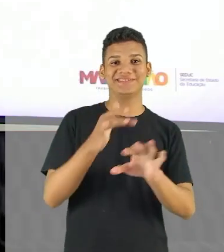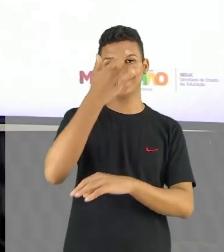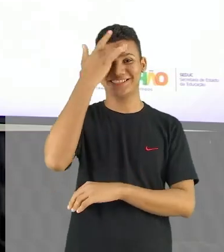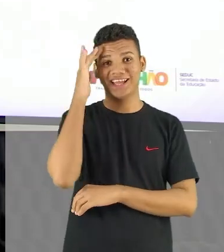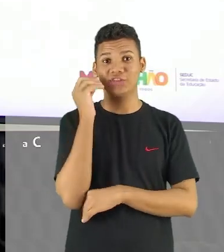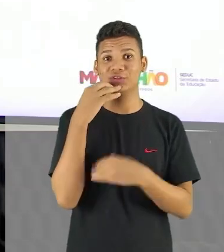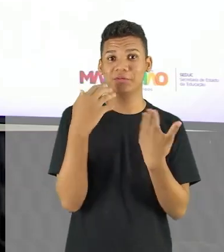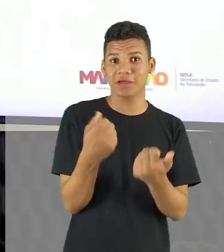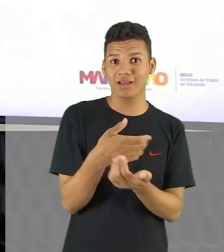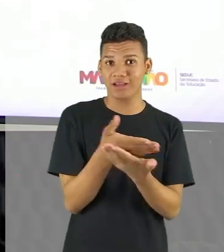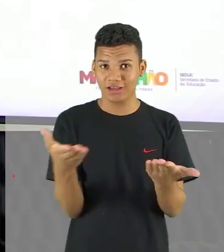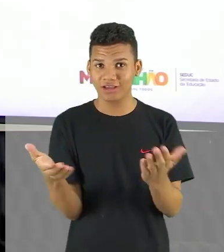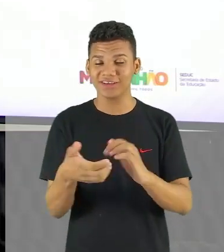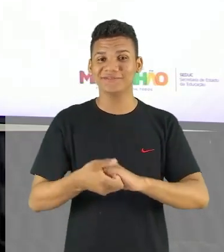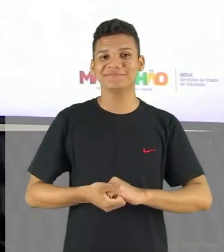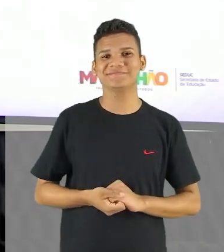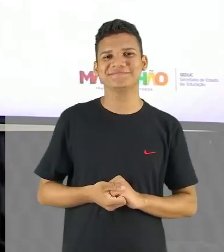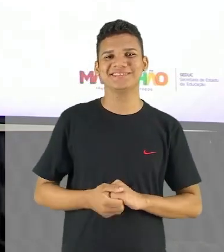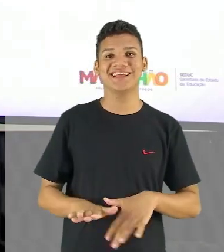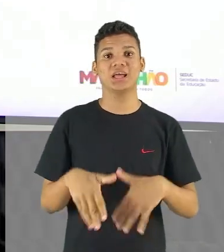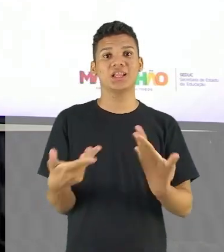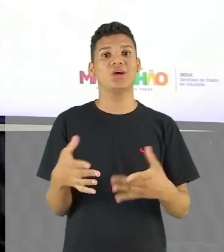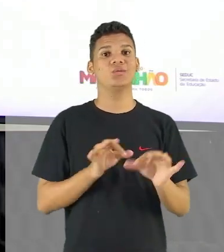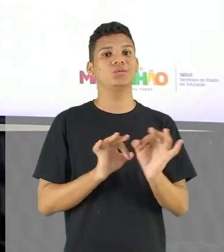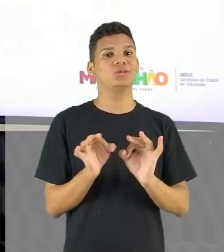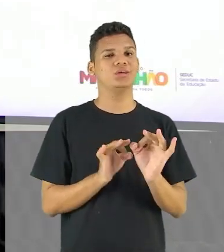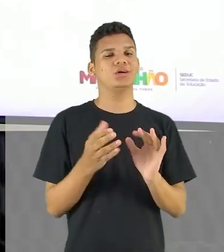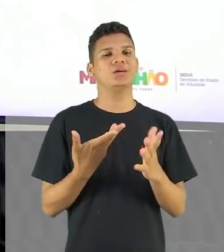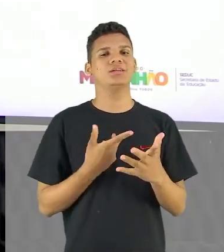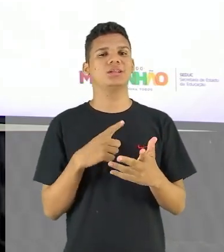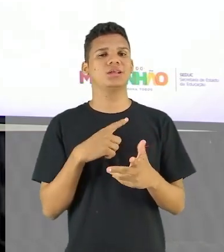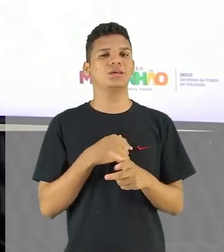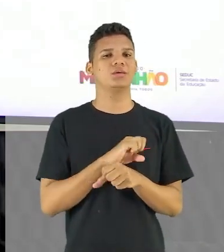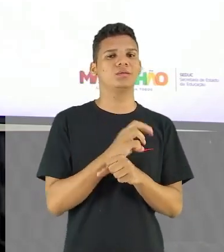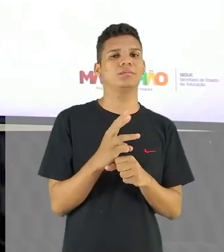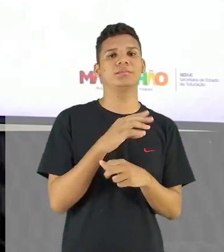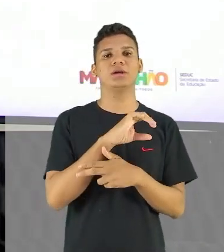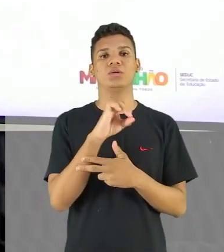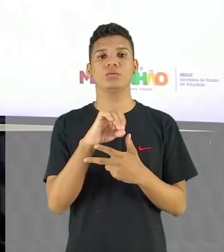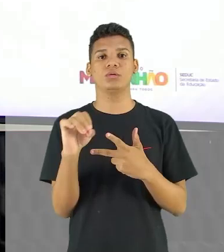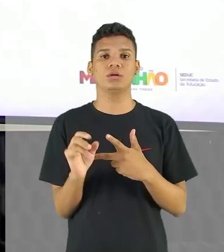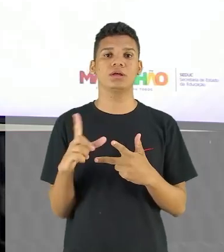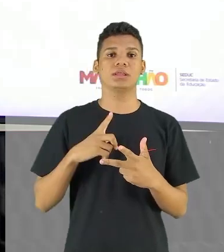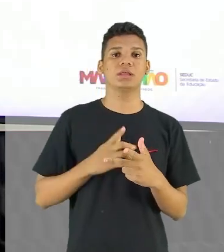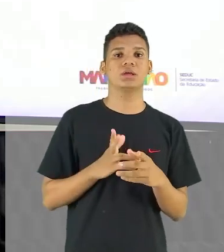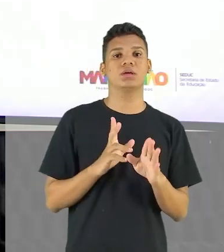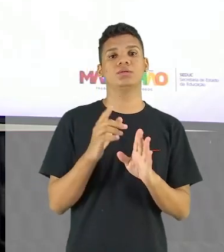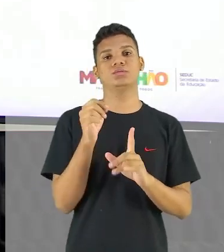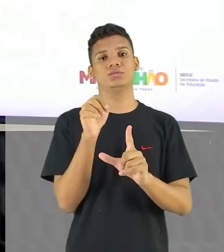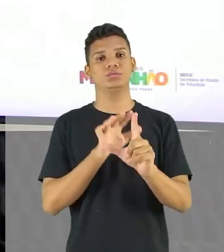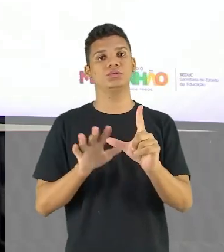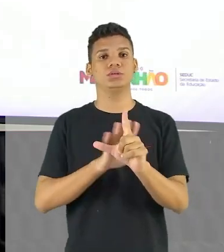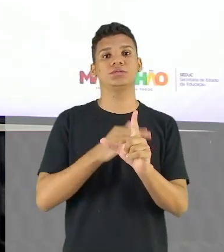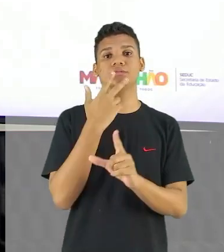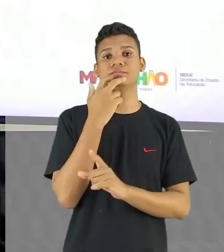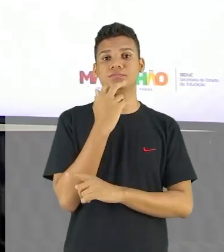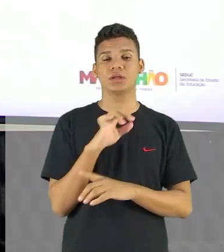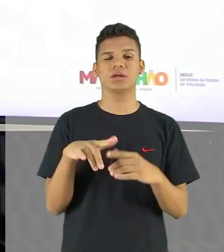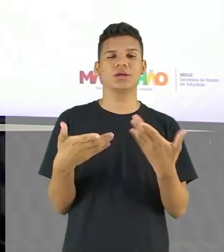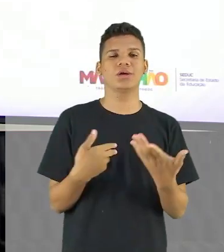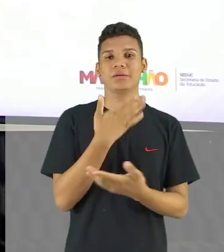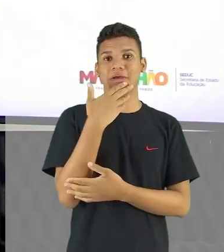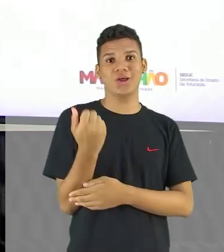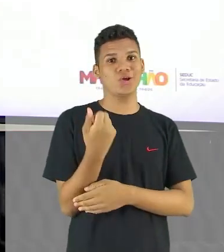chuchus, tudo bem com vocês? Preparatório Paz Enem UEMA aqui na plataforma Gonçalves Dias, a